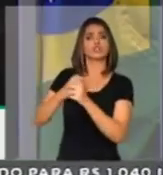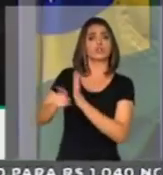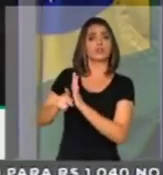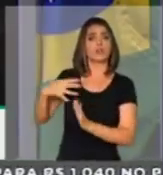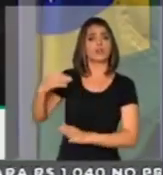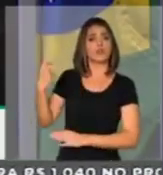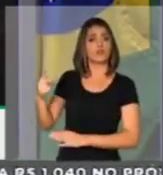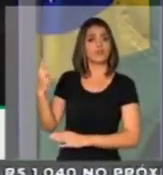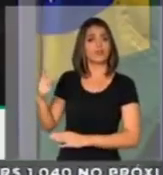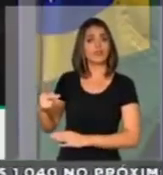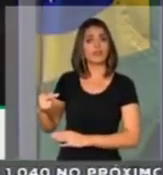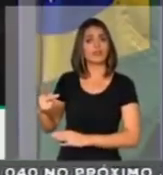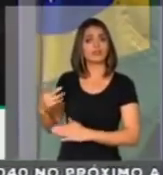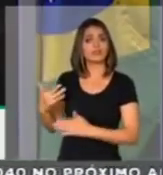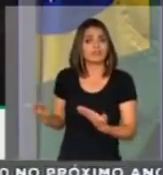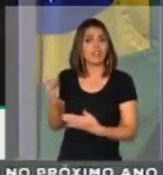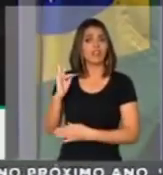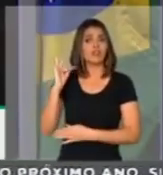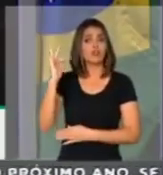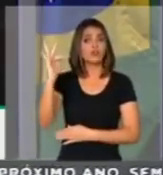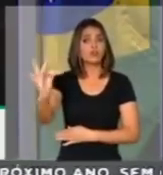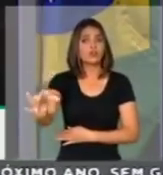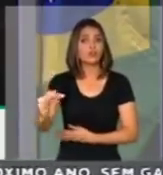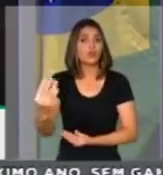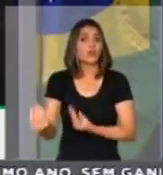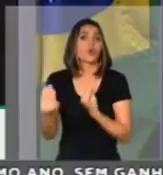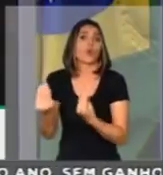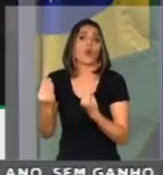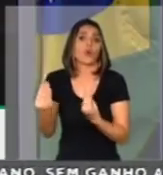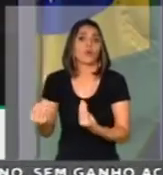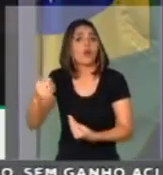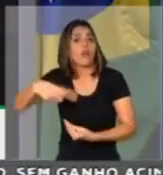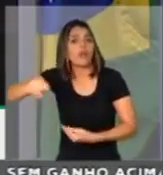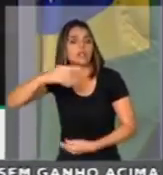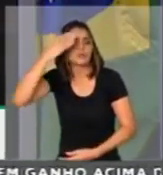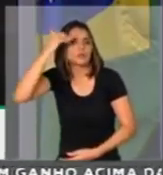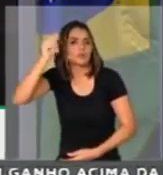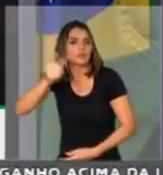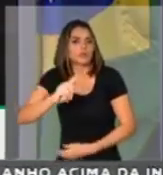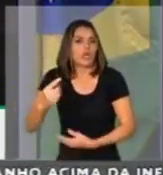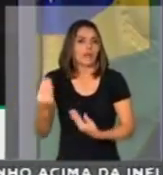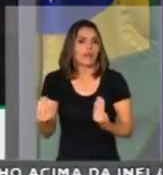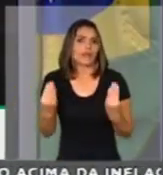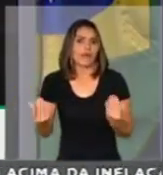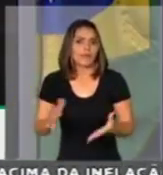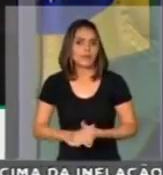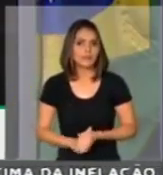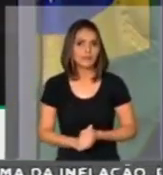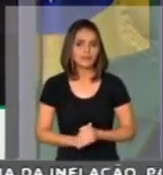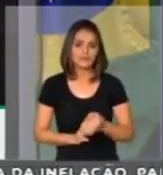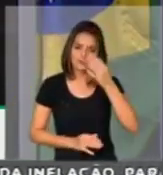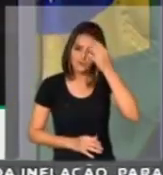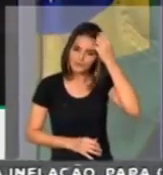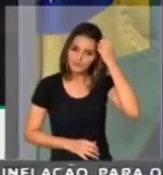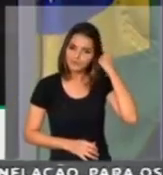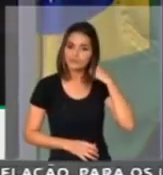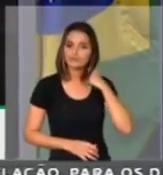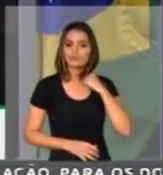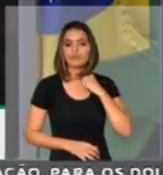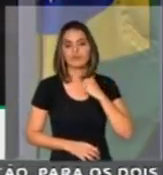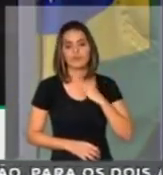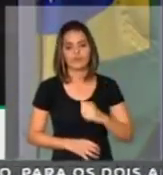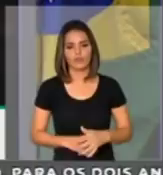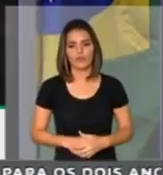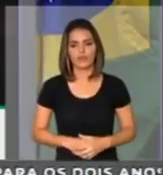e netos em bilhões de reais sem que nem eles mesmos saibam em relação a isso. E, para terminar, senhor